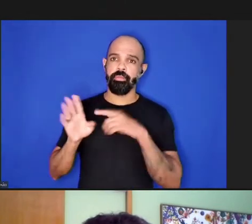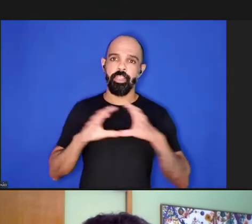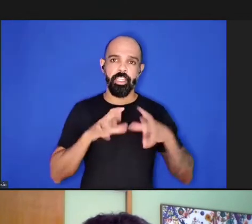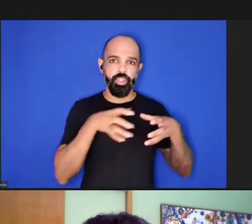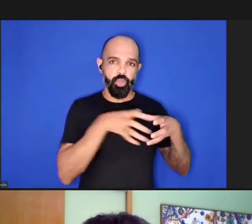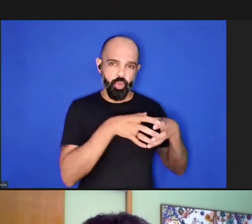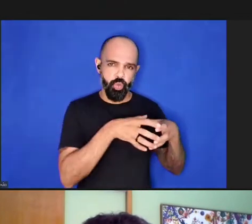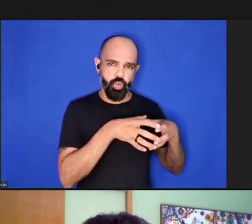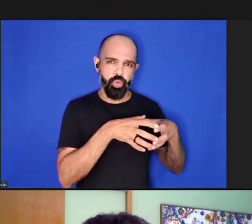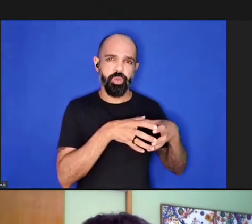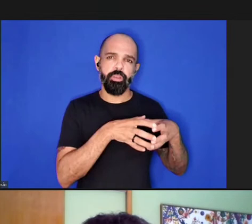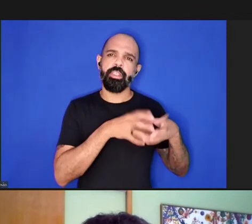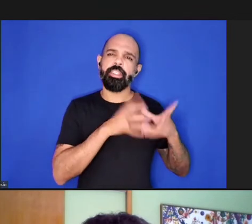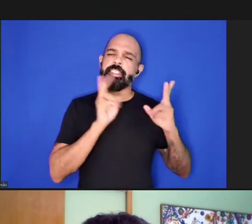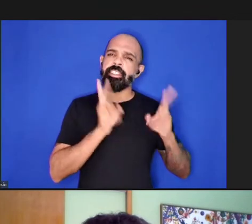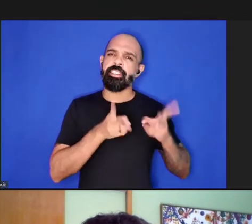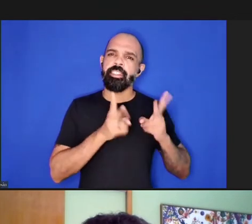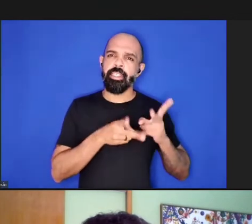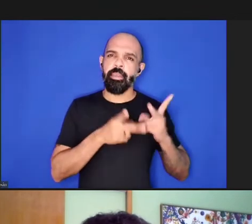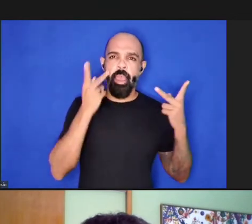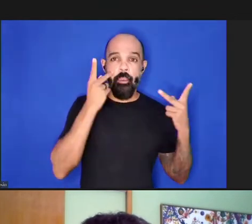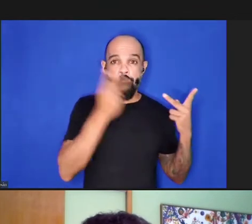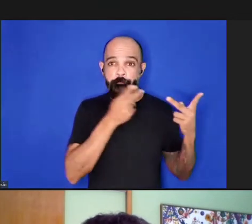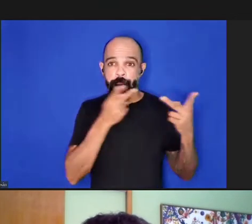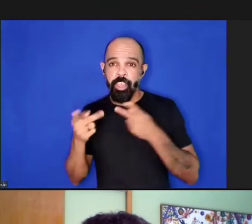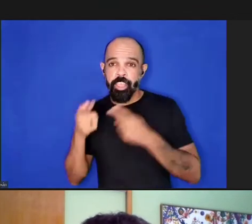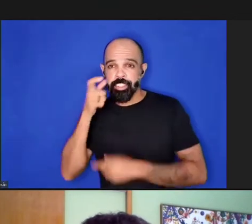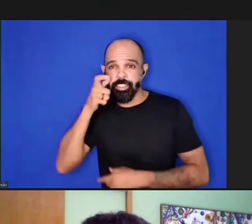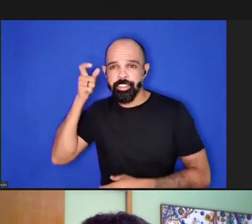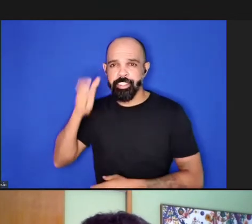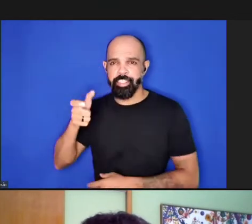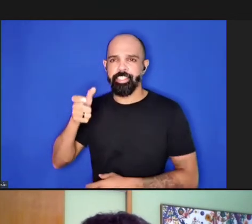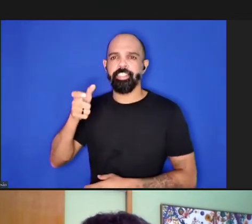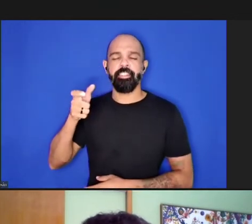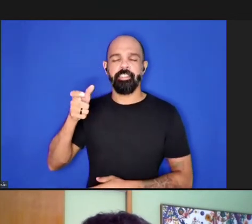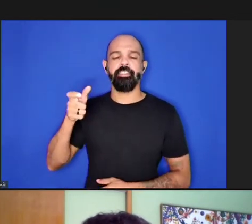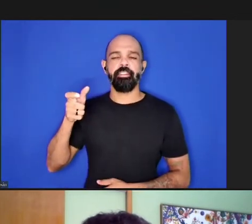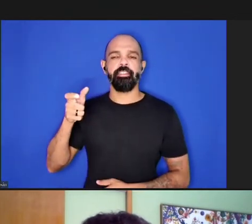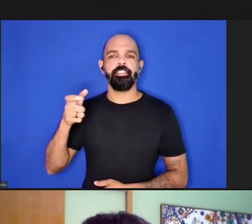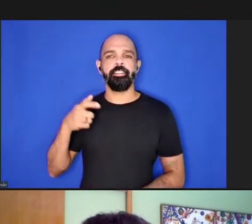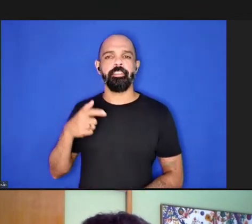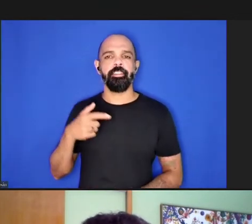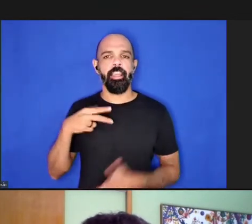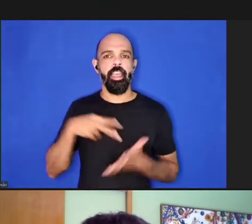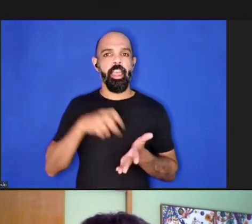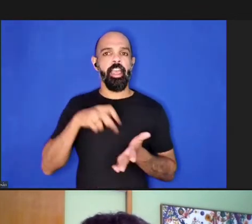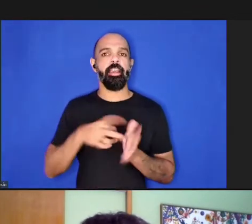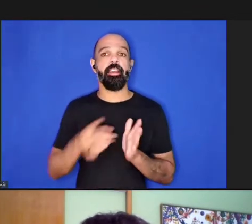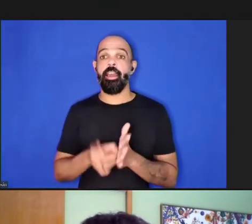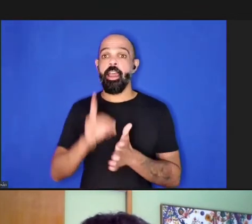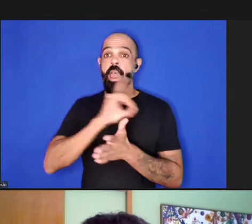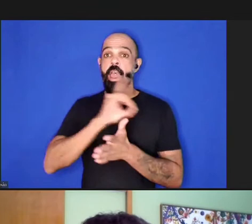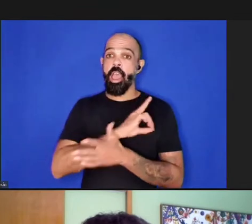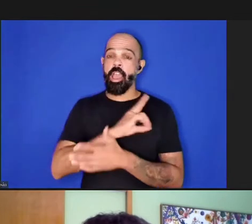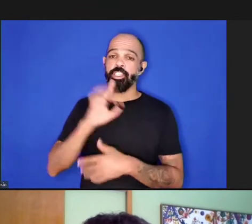é sempre uma visita muito interessante antes que eles tomem essa decisão.